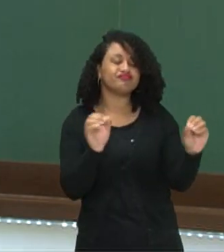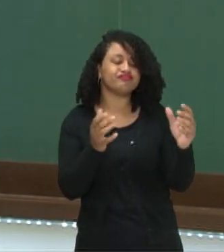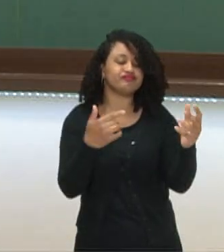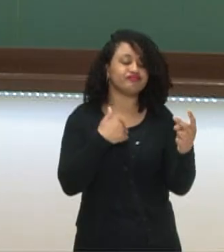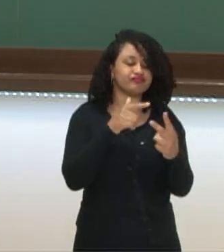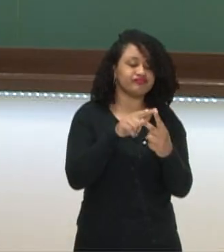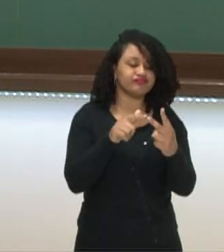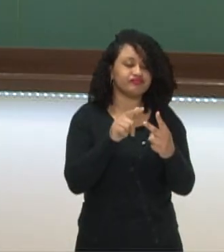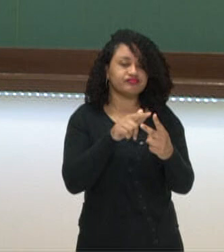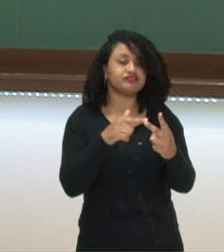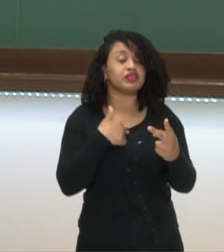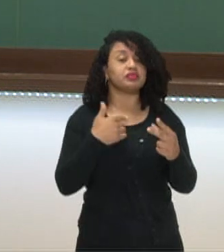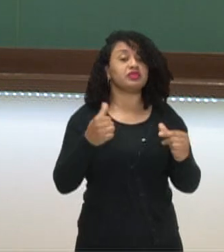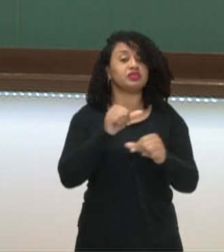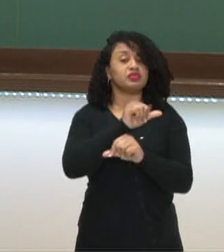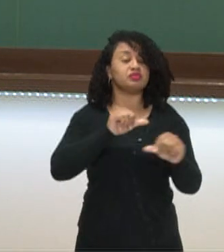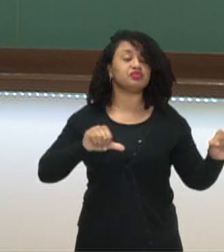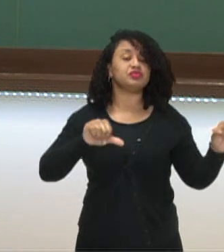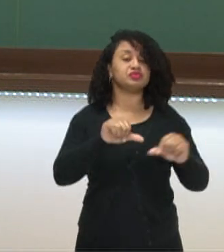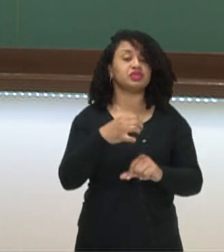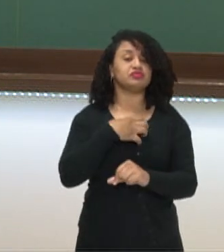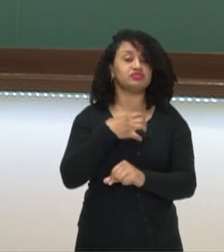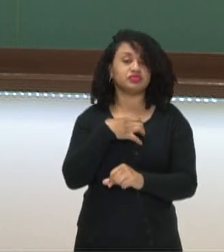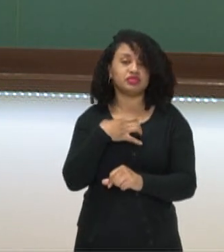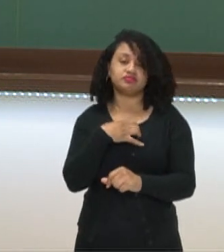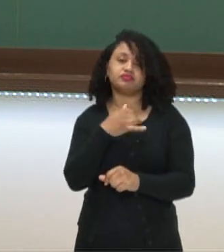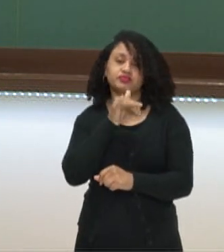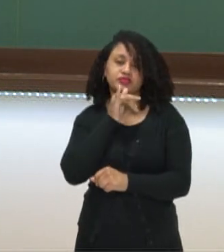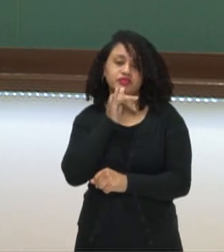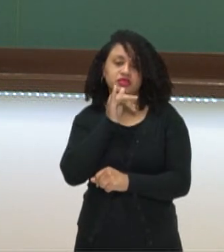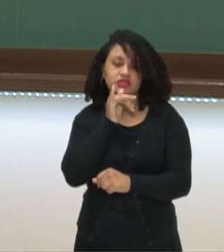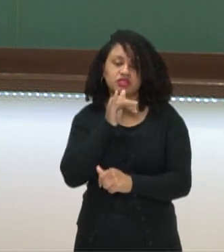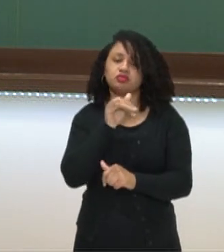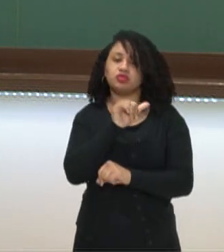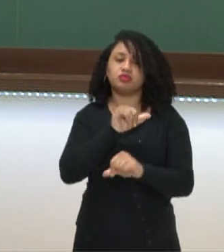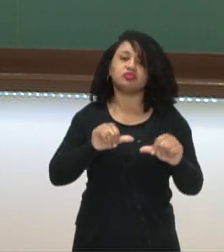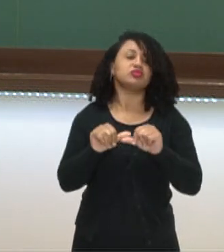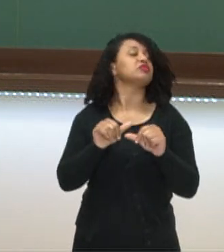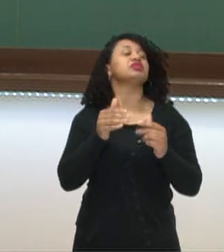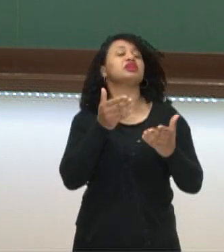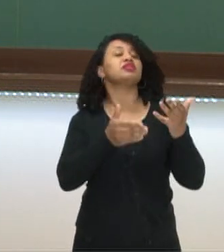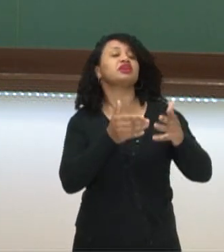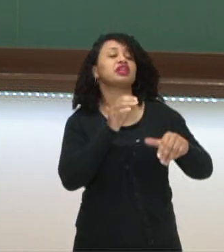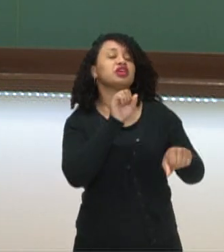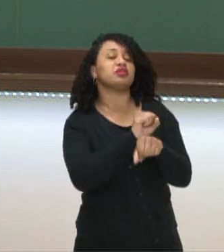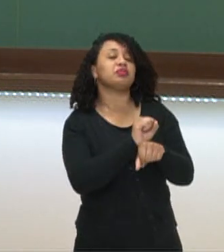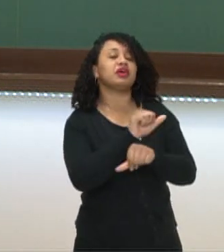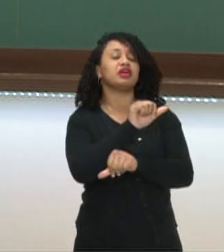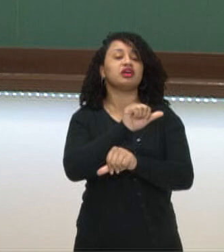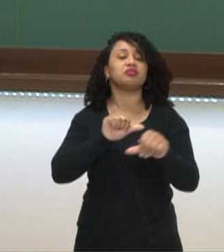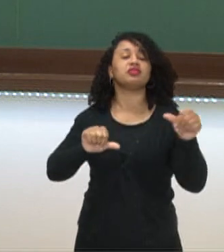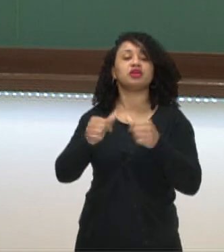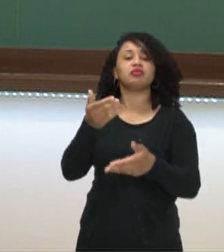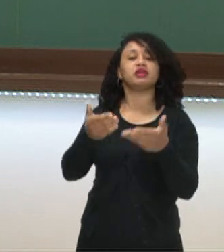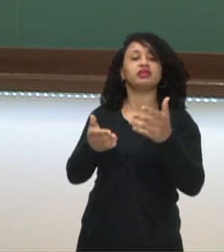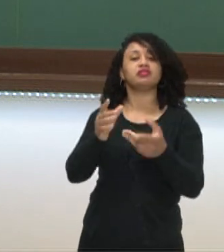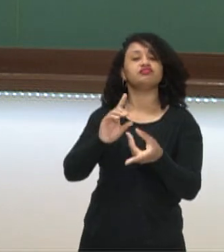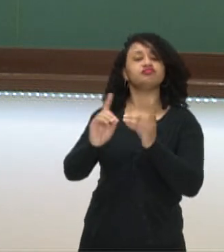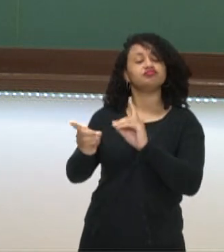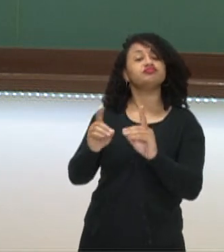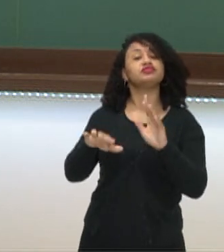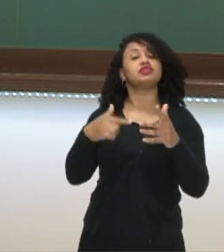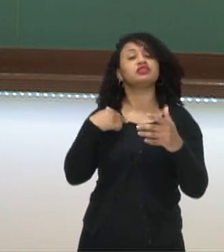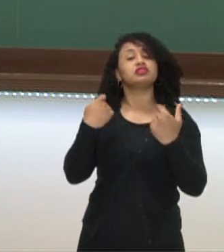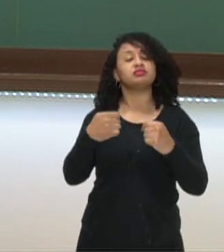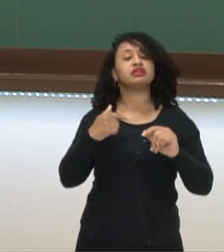dessa, ou que eu preciso mudar de situações, por exemplo, eu quero mudar do equilíbrio estático para o equilíbrio dinâmico, eu preciso